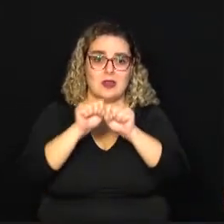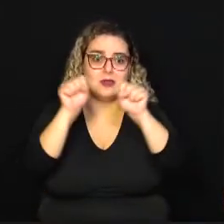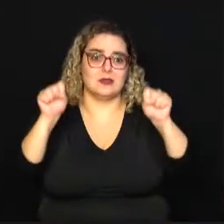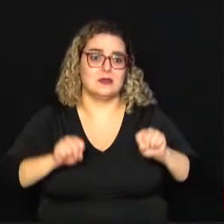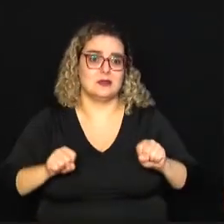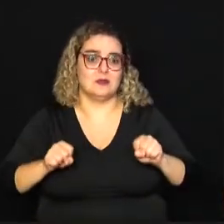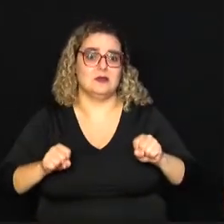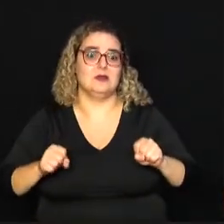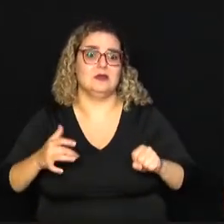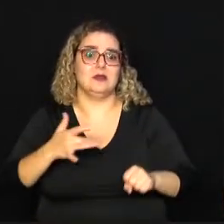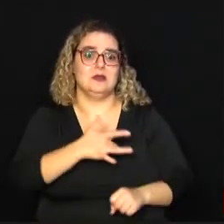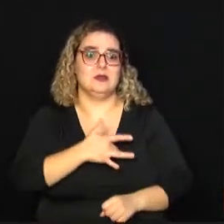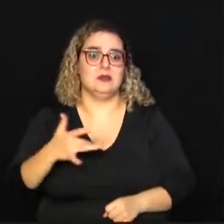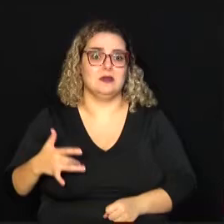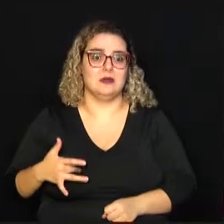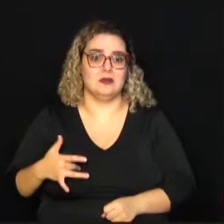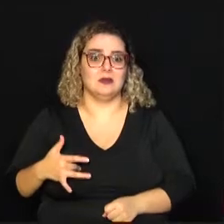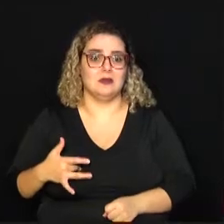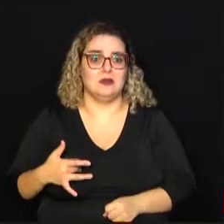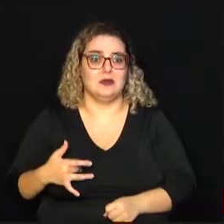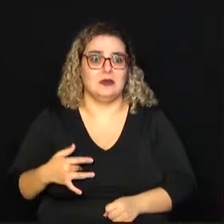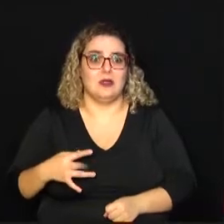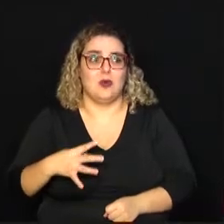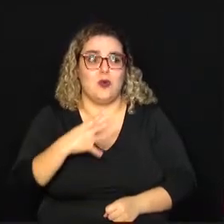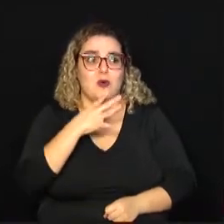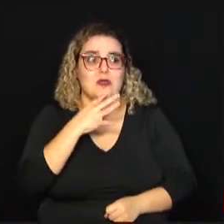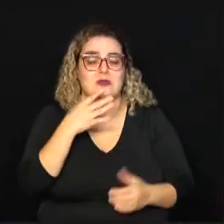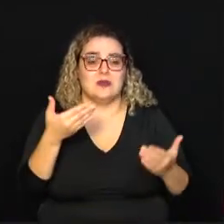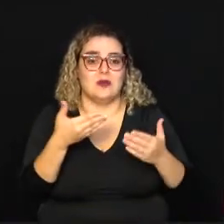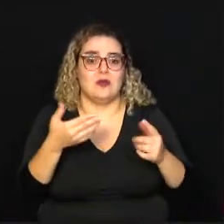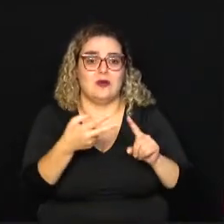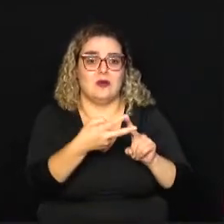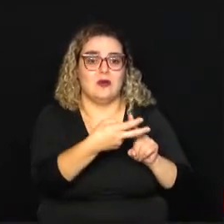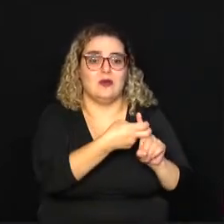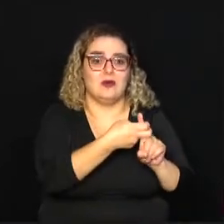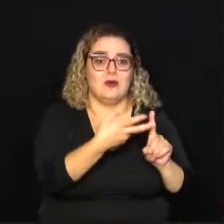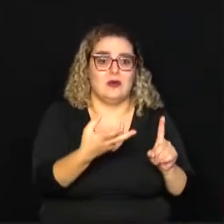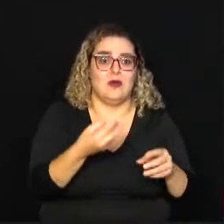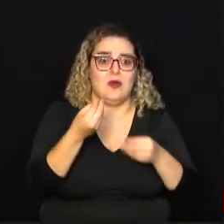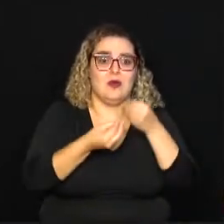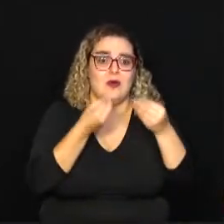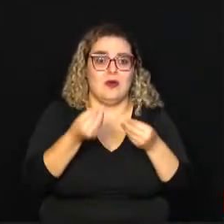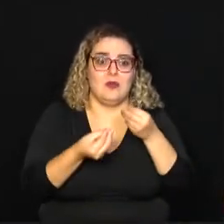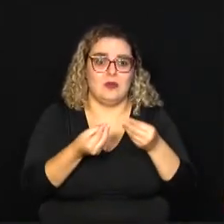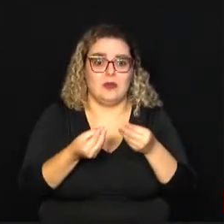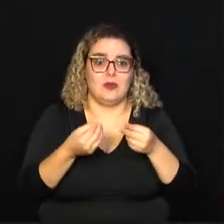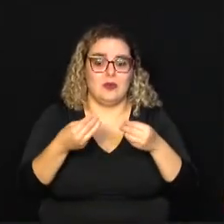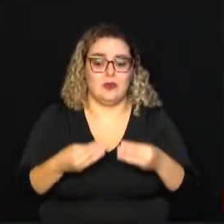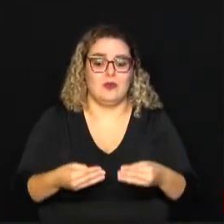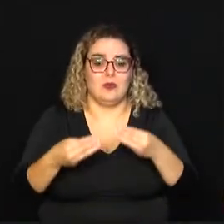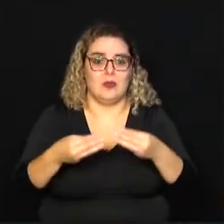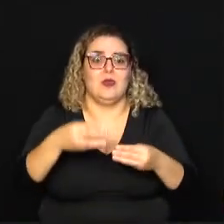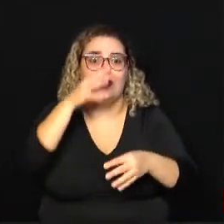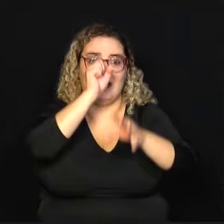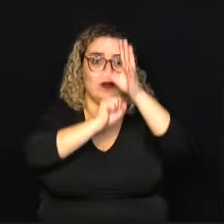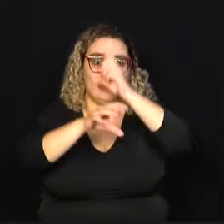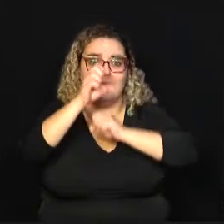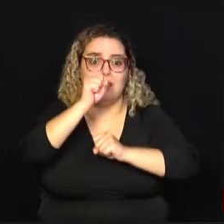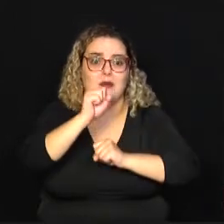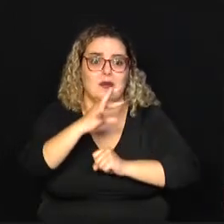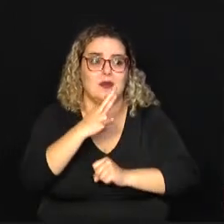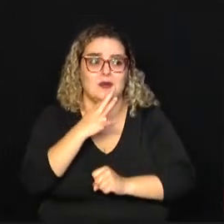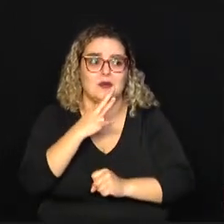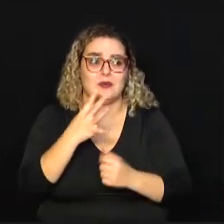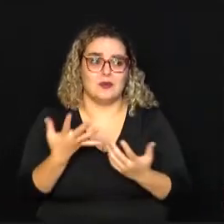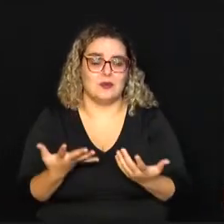aprendendo e conhecendo o SUS. Eu fico me perguntando, né, como é que você coloca como ministro da Saúde alguém que está aprendendo e conhecendo, botar uma pessoa